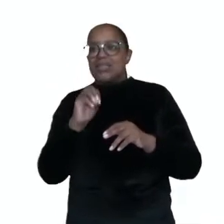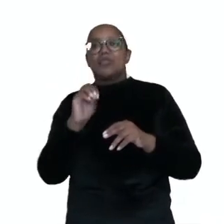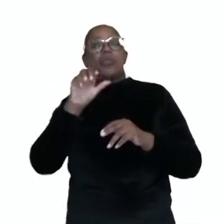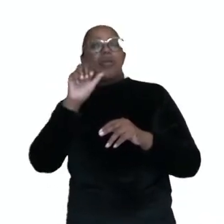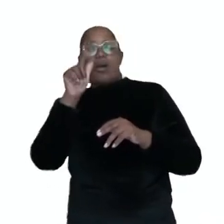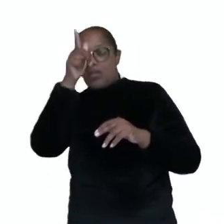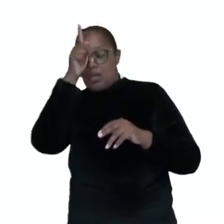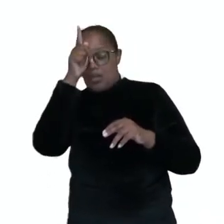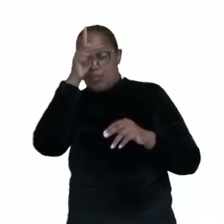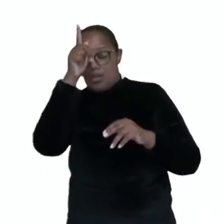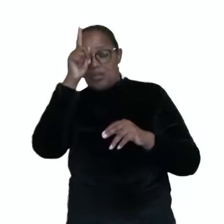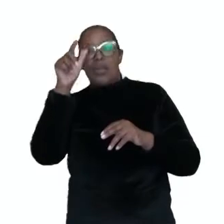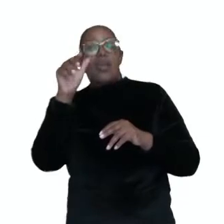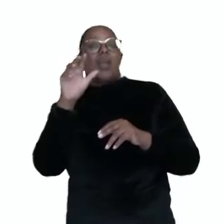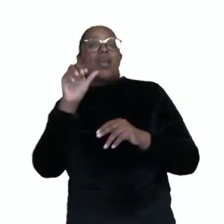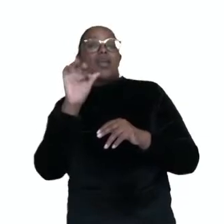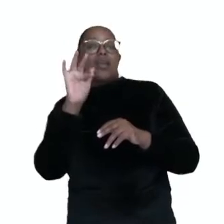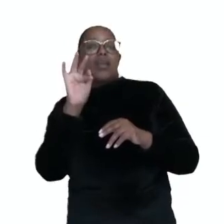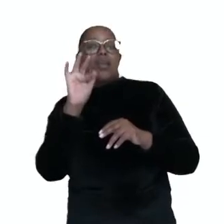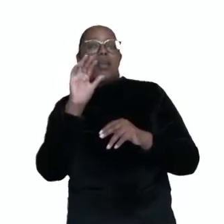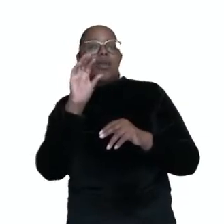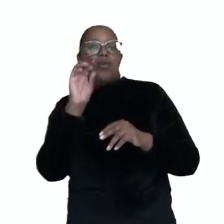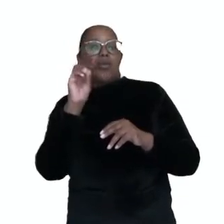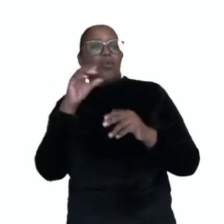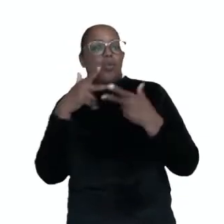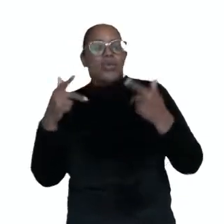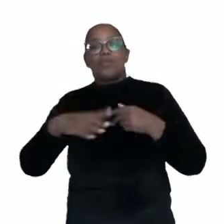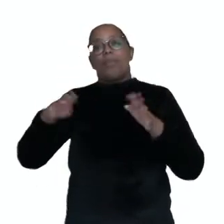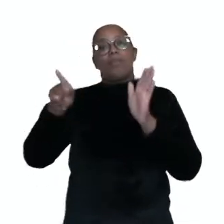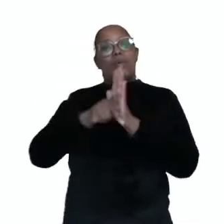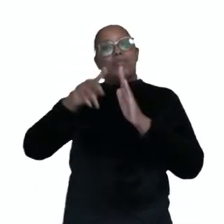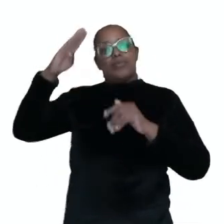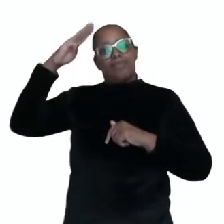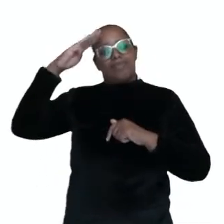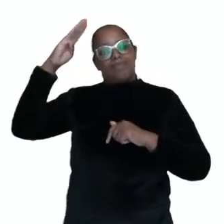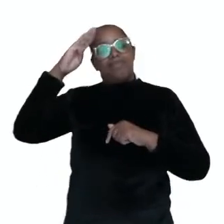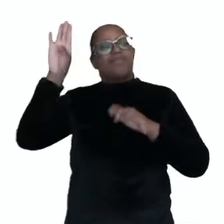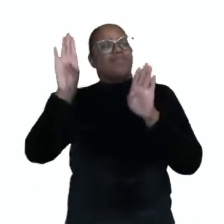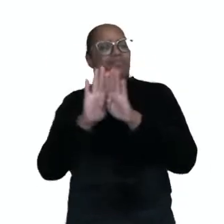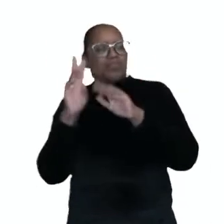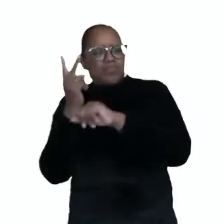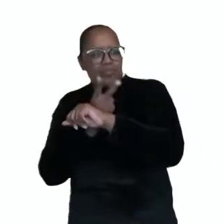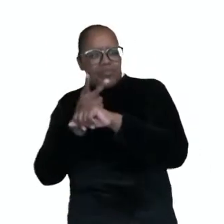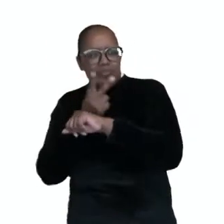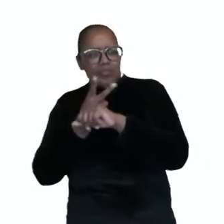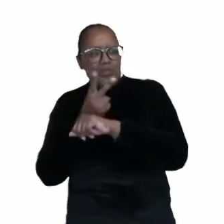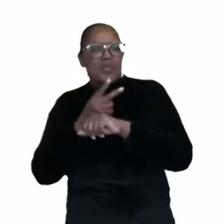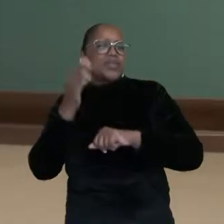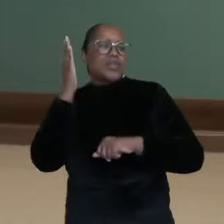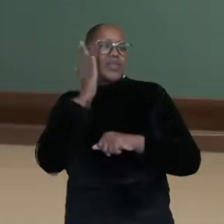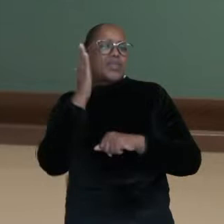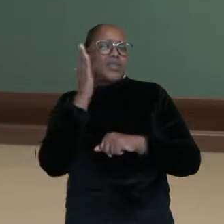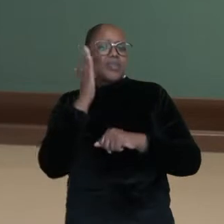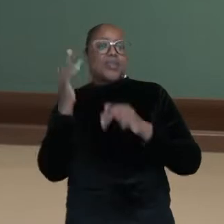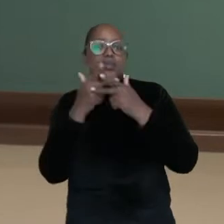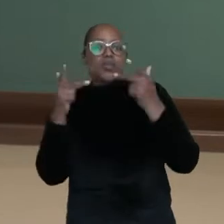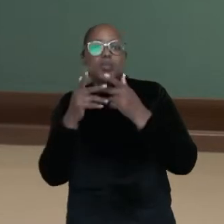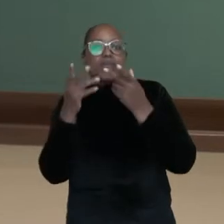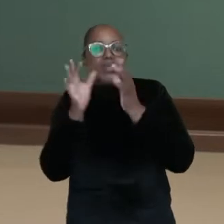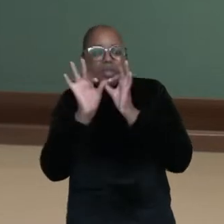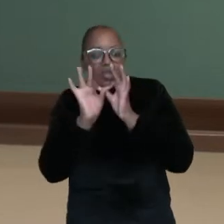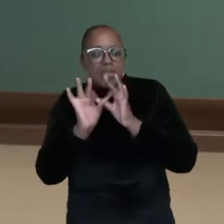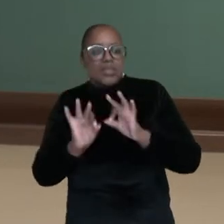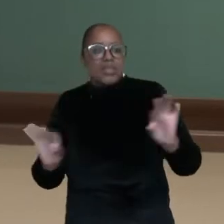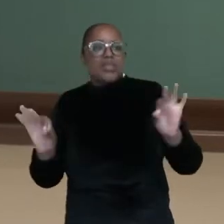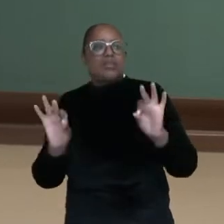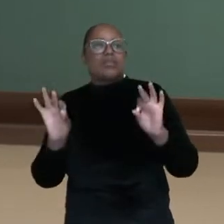fascismo italiano e o estalinismo soviético. Buscou compreender os elementos em comum nestes regimes. E aí a